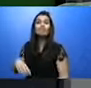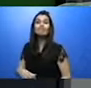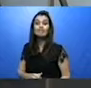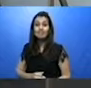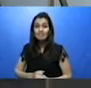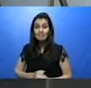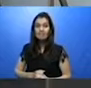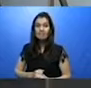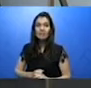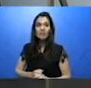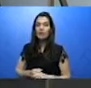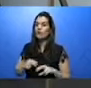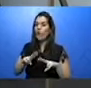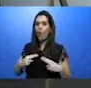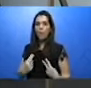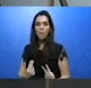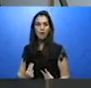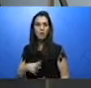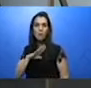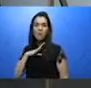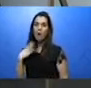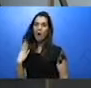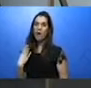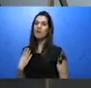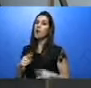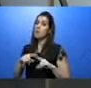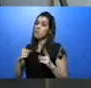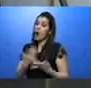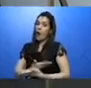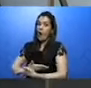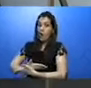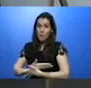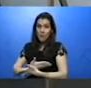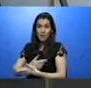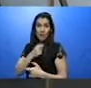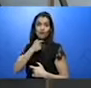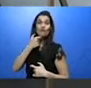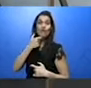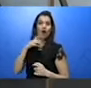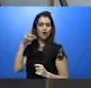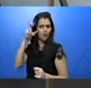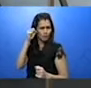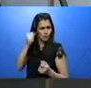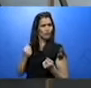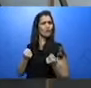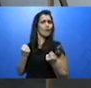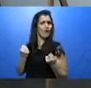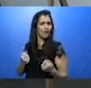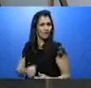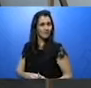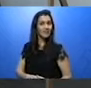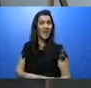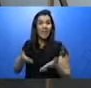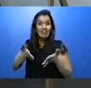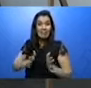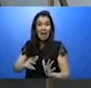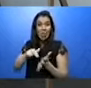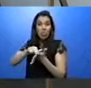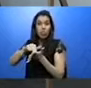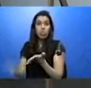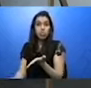fosse um humano, não resistiria, né? Mas o bebê da girafa, o filhote, é bem forte, porque já nasce